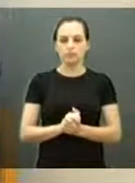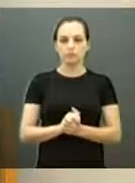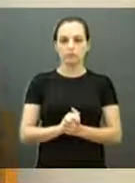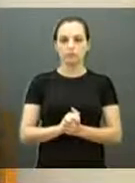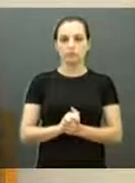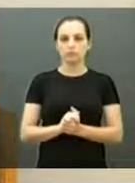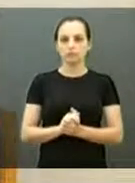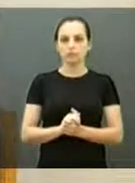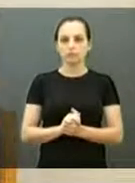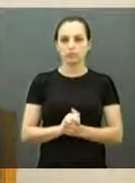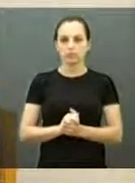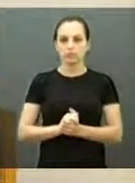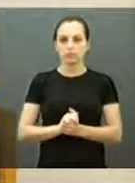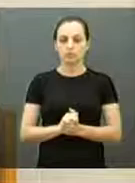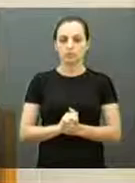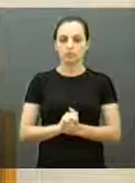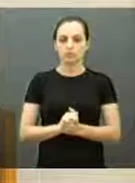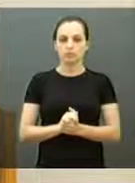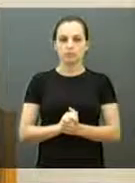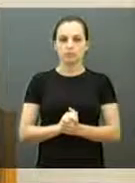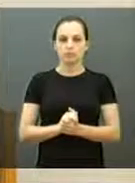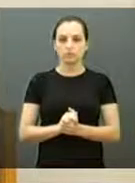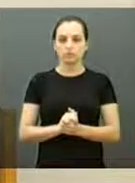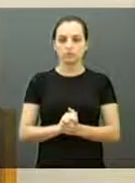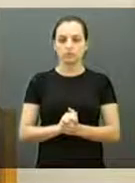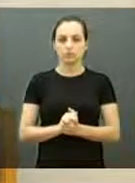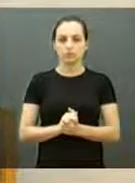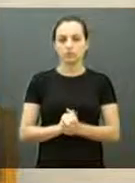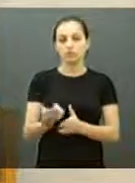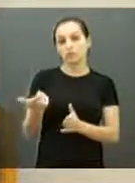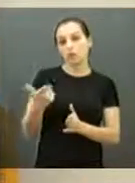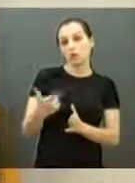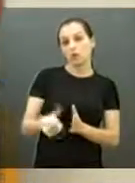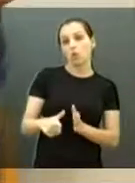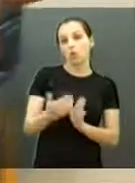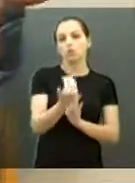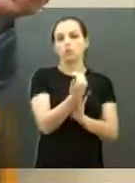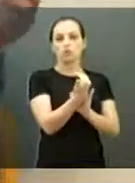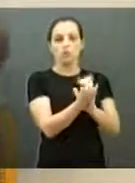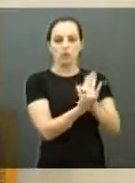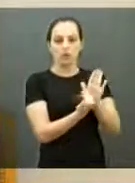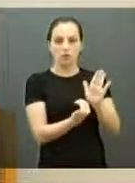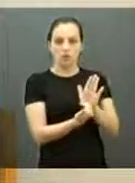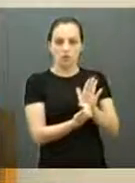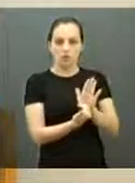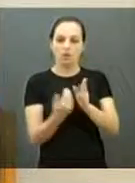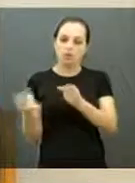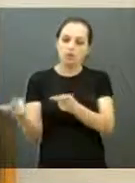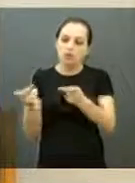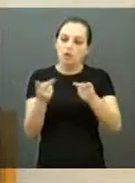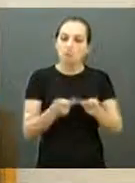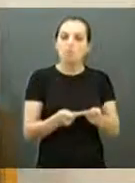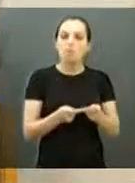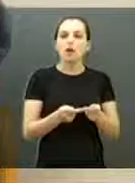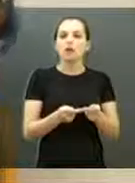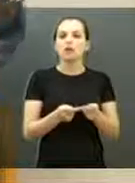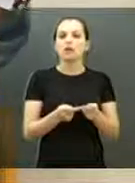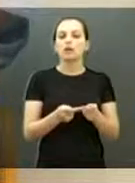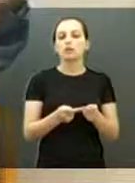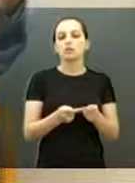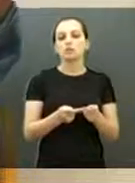Vamos lá, vereadores. Por favor. Um outro que aparece aqui na lista, que foi chamado de bandido.